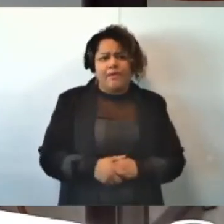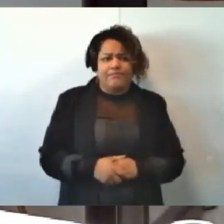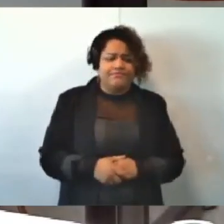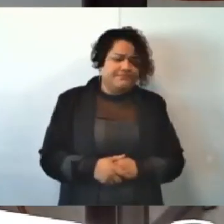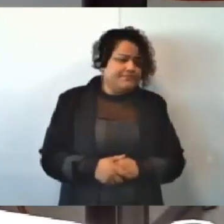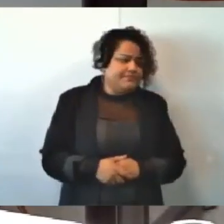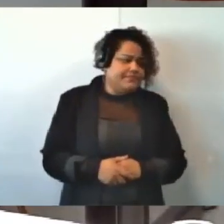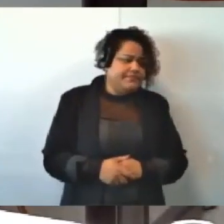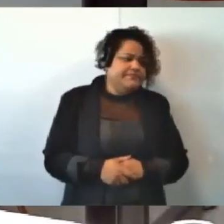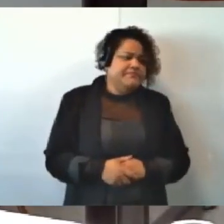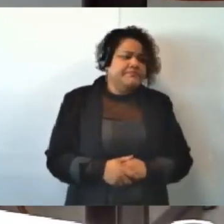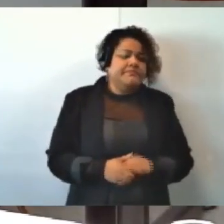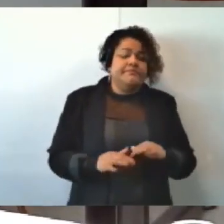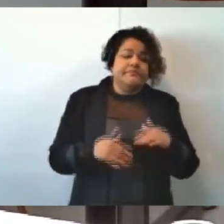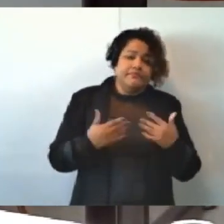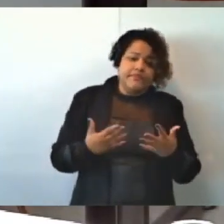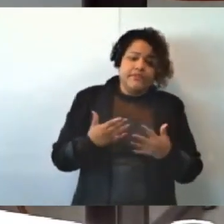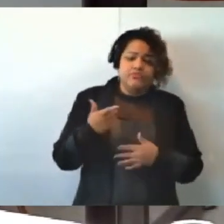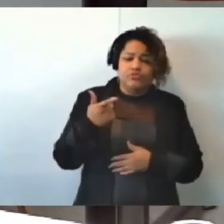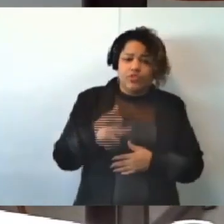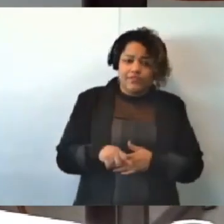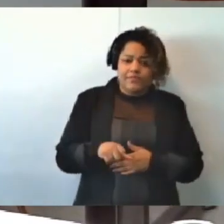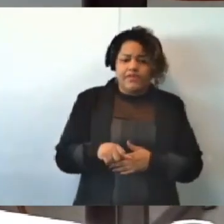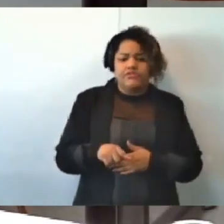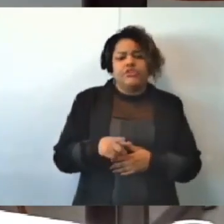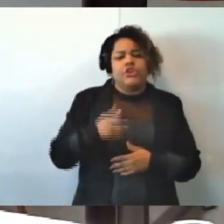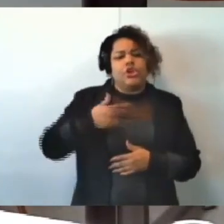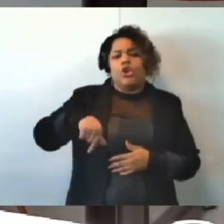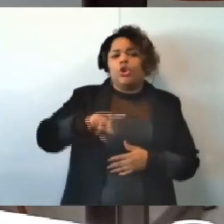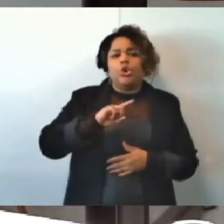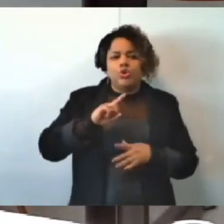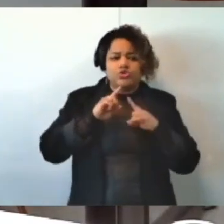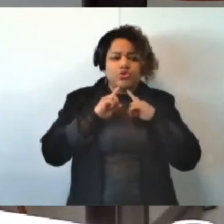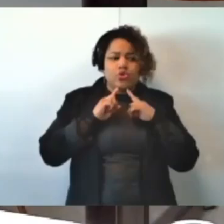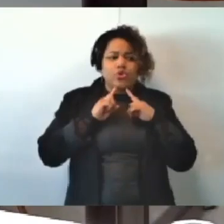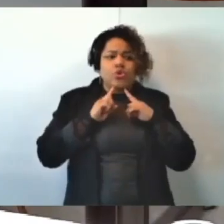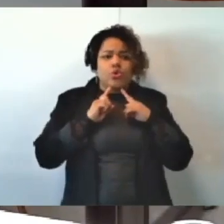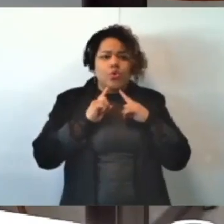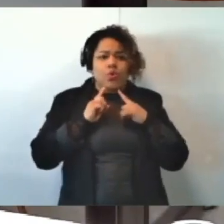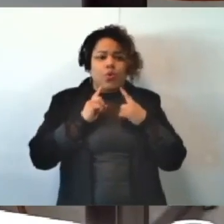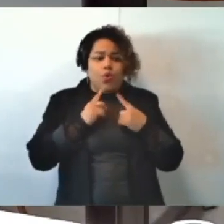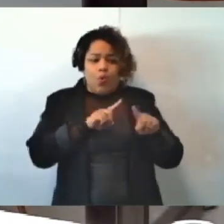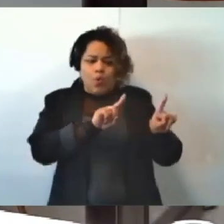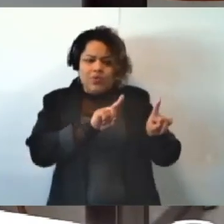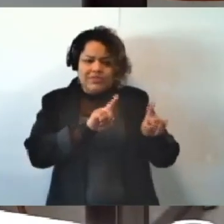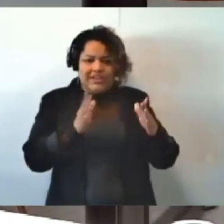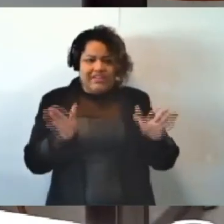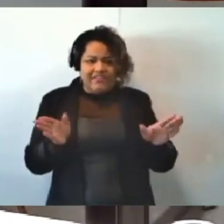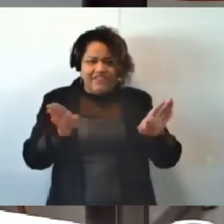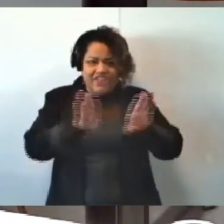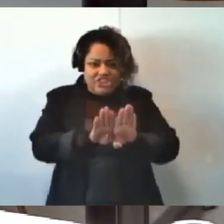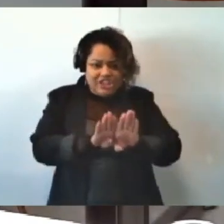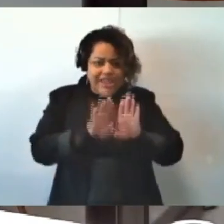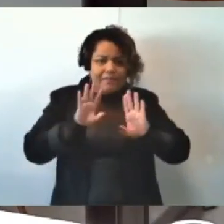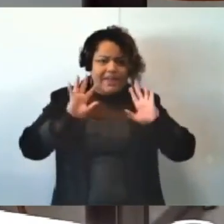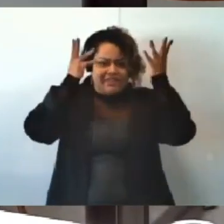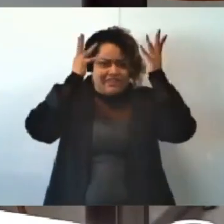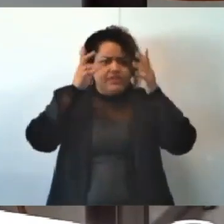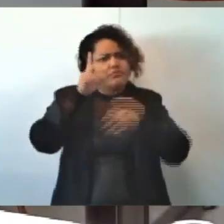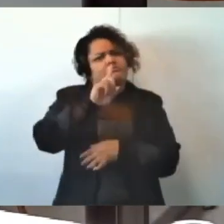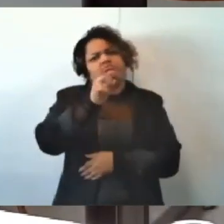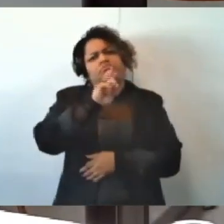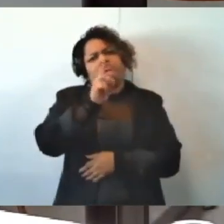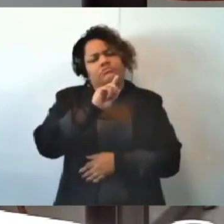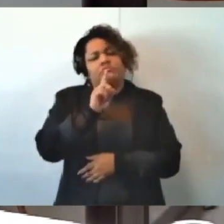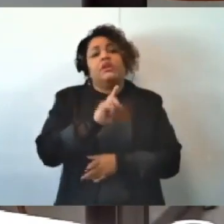Então, novamente, nós não somos contra o fechamento da rua para eventos, nós somos contra o fechamento definitivo, porque a nossa preocupação